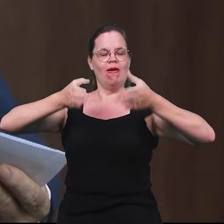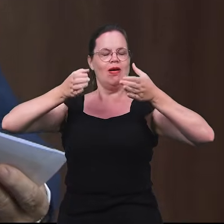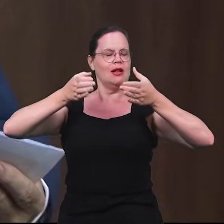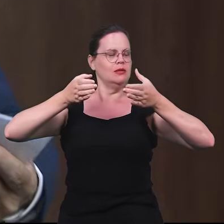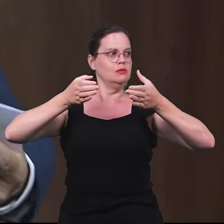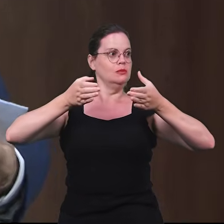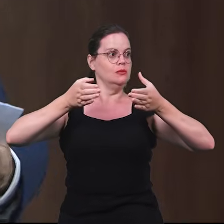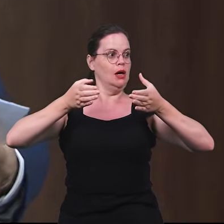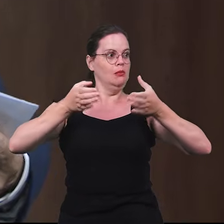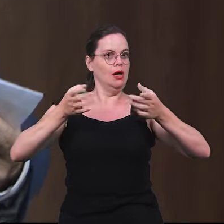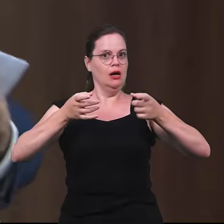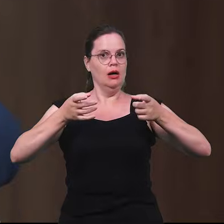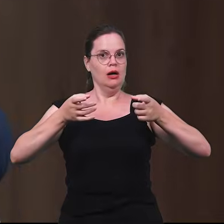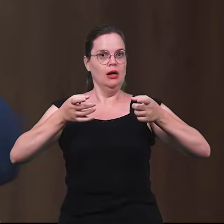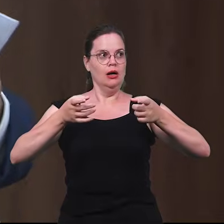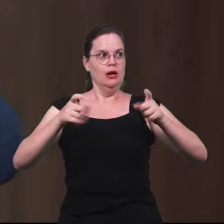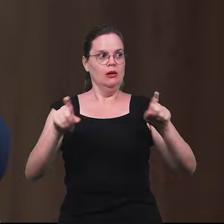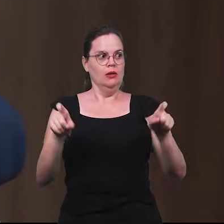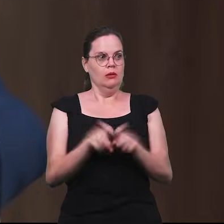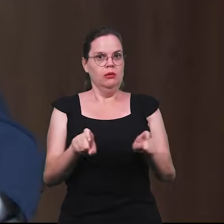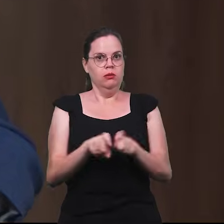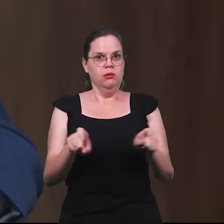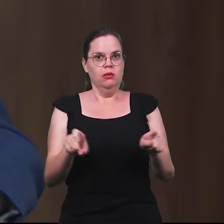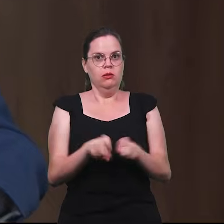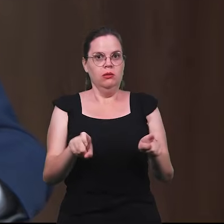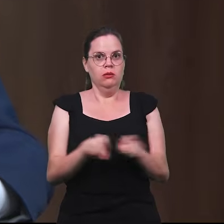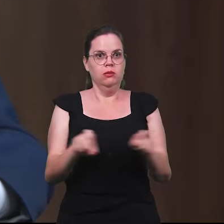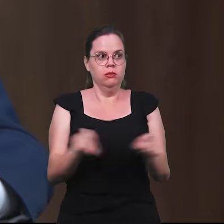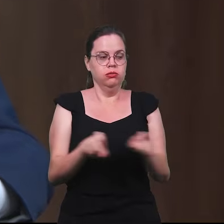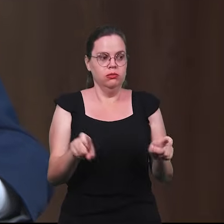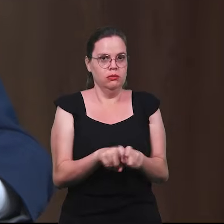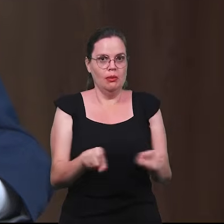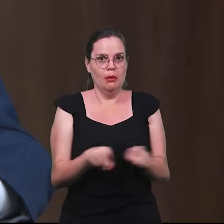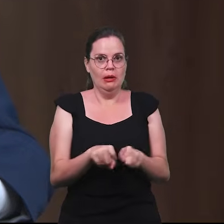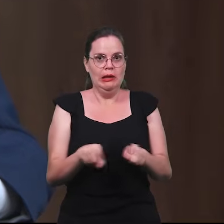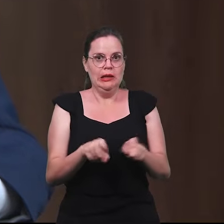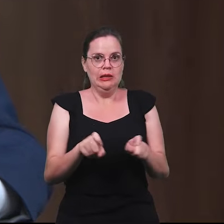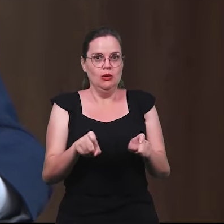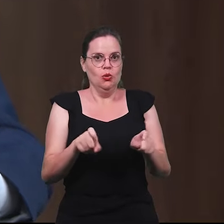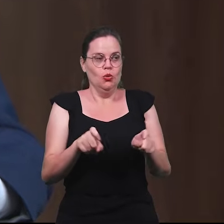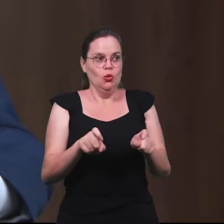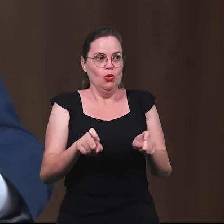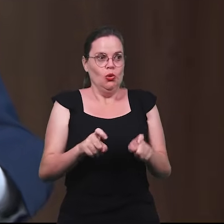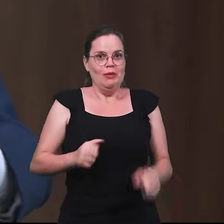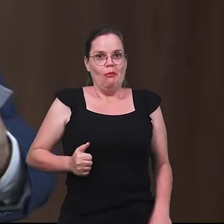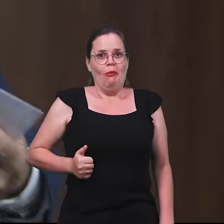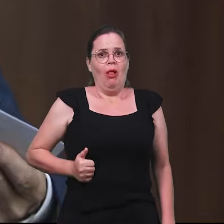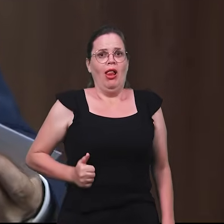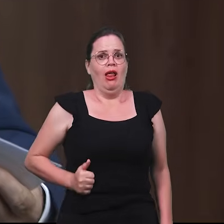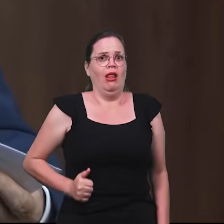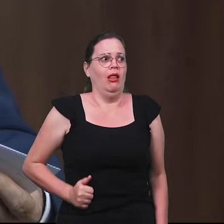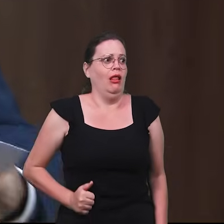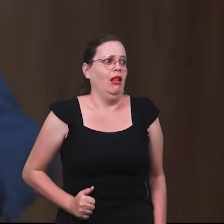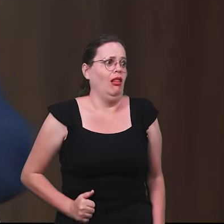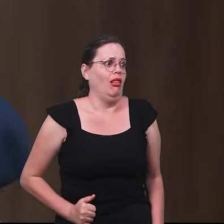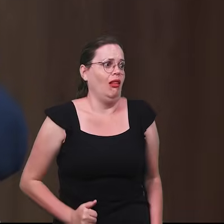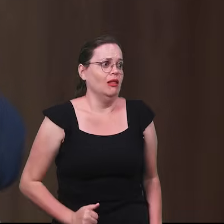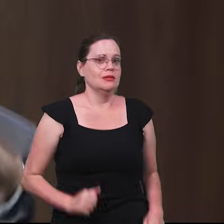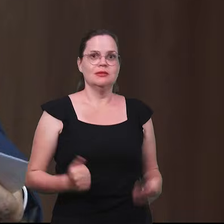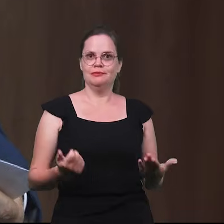relaxaram e os seus joelhos batiam um no outro. Que coisa! Então foi uma visão assim,